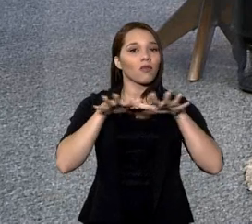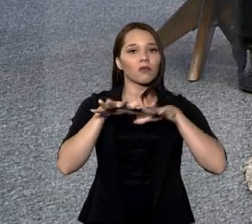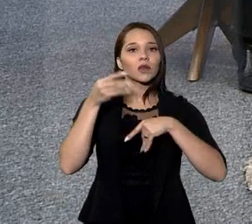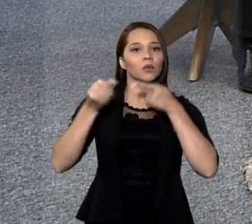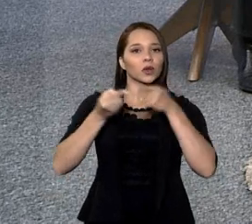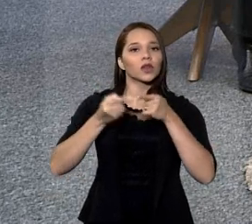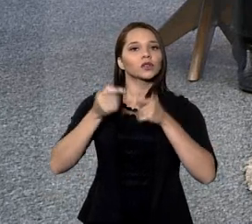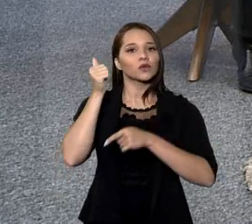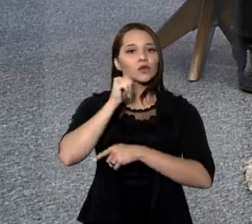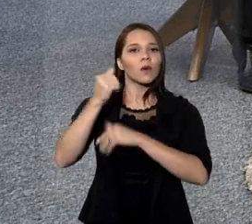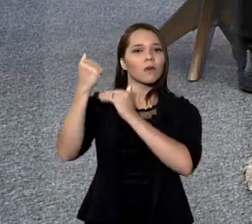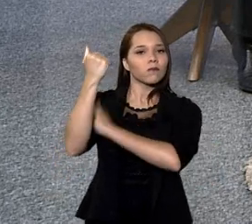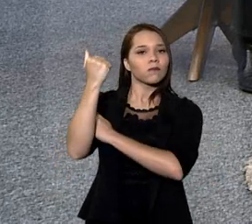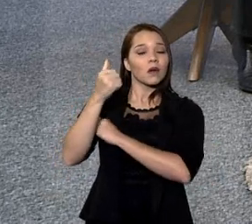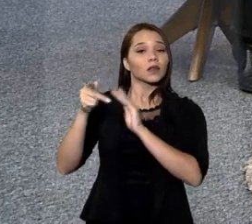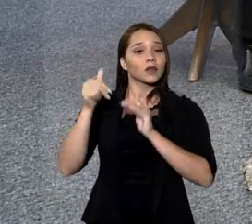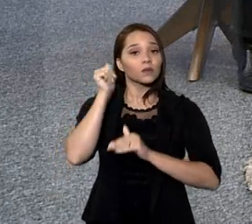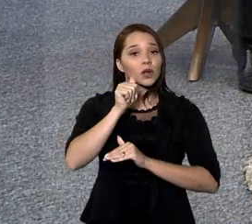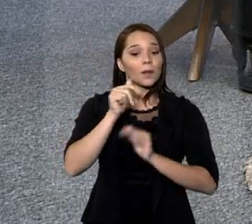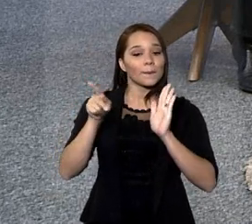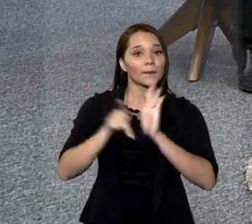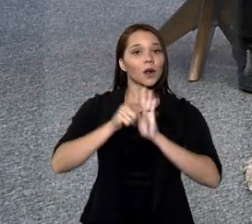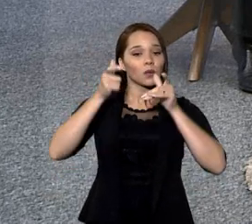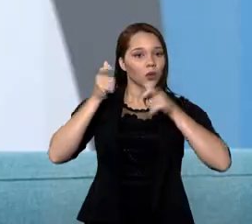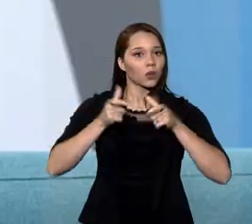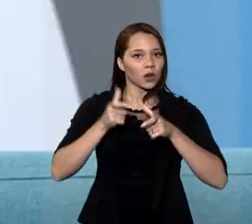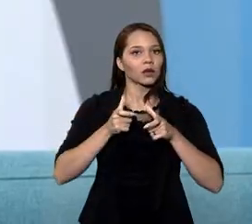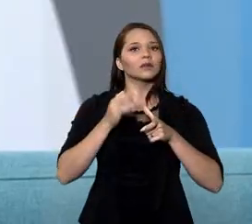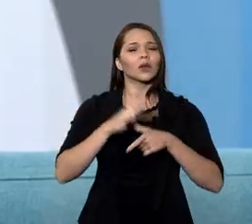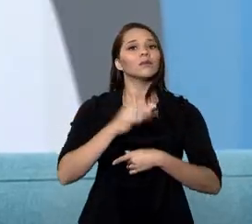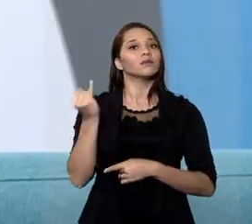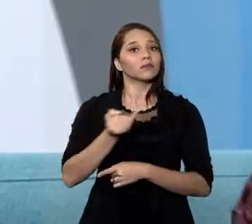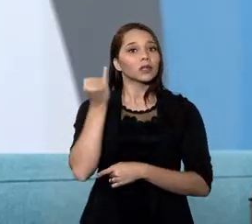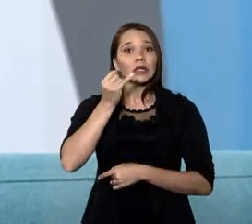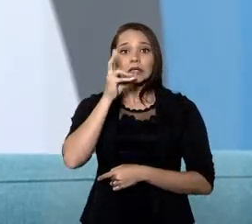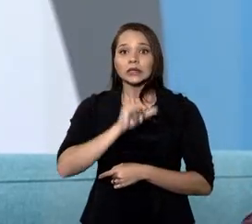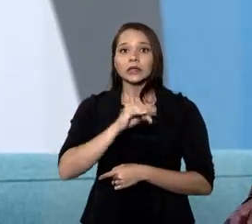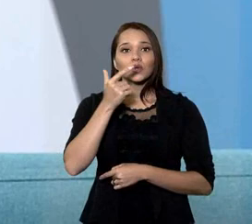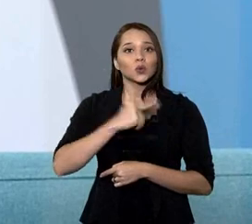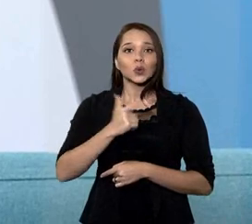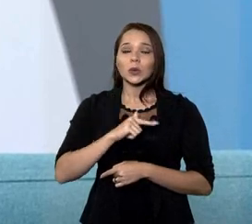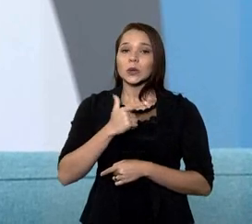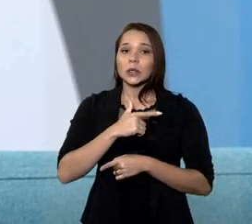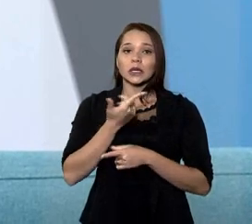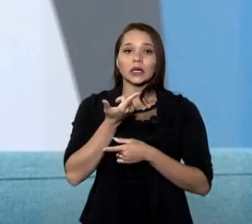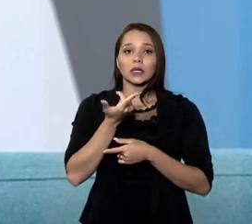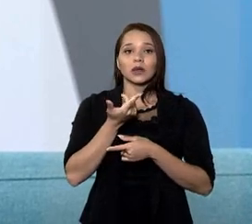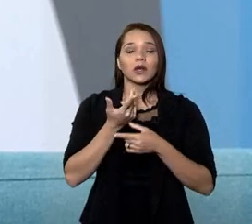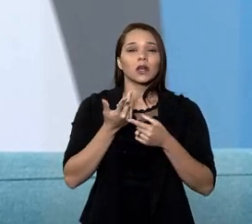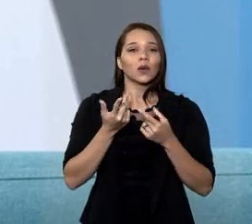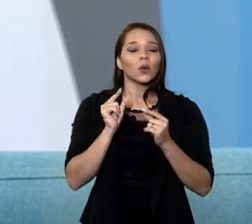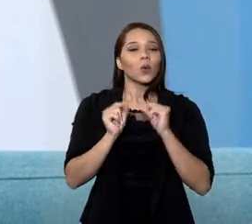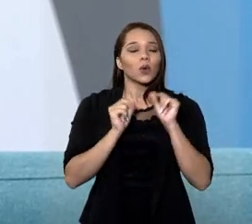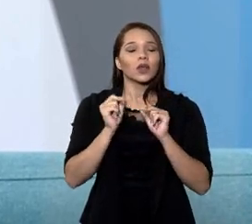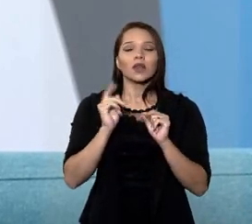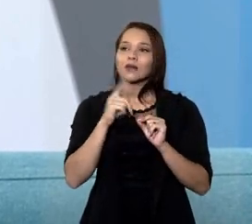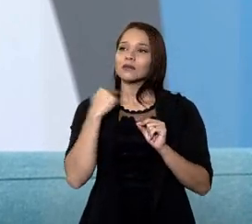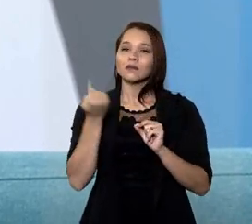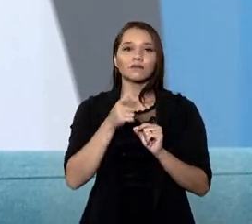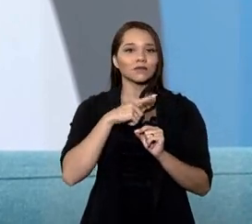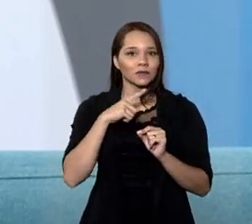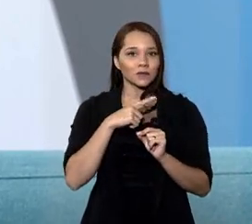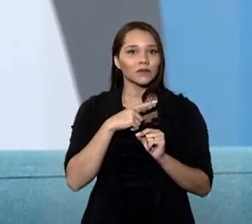sem movimentos políticos feministas os locais são isso é absolutamente importante senão não teríamos o que nós